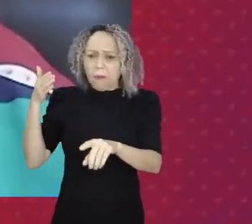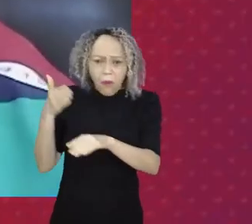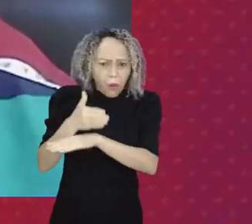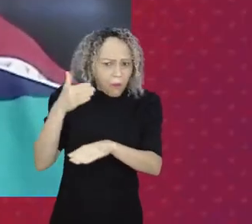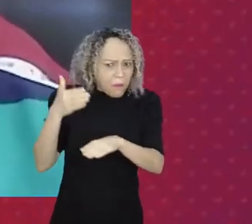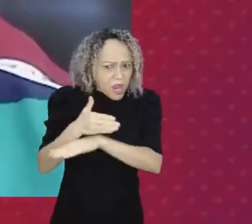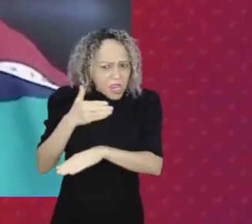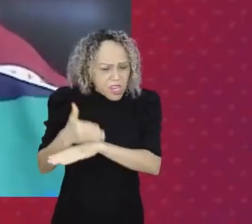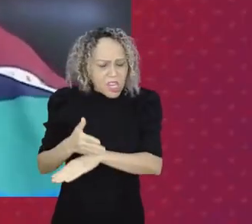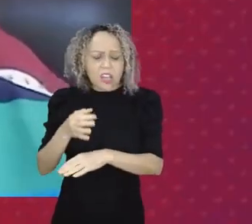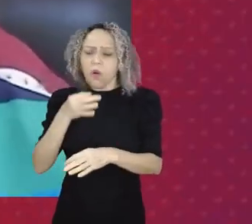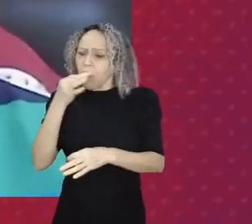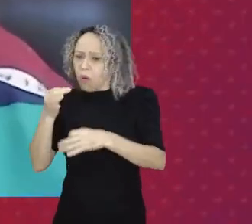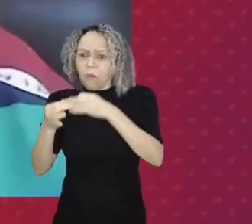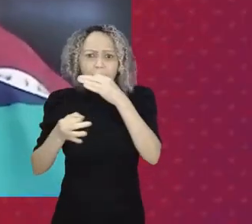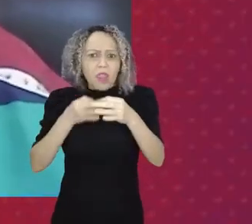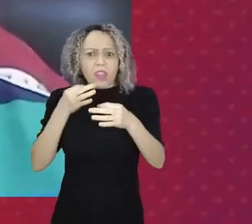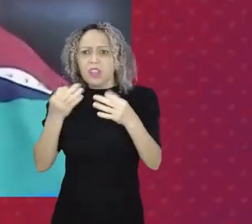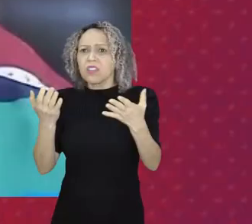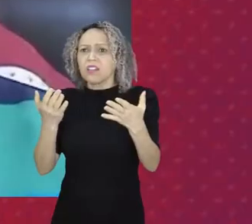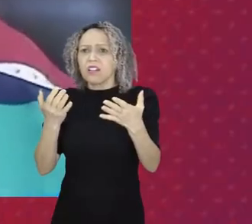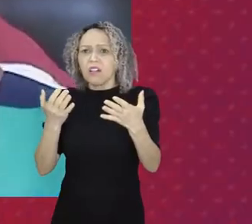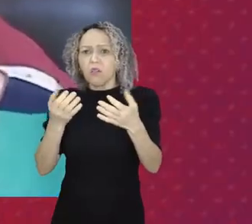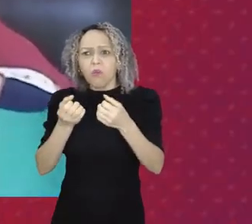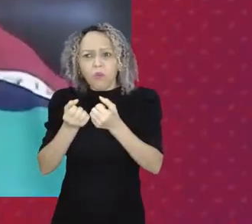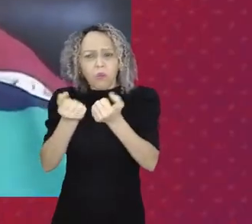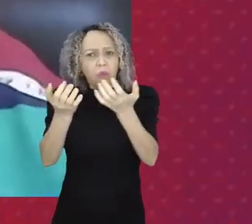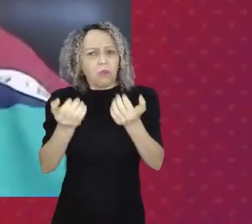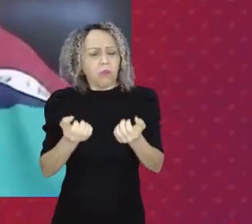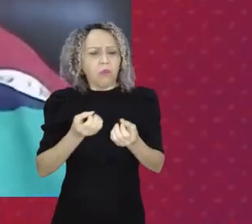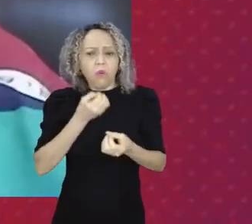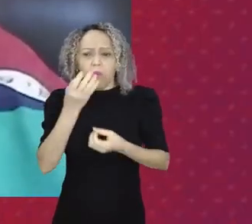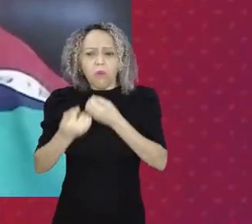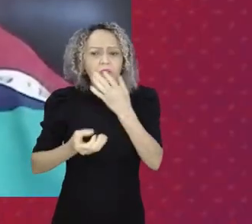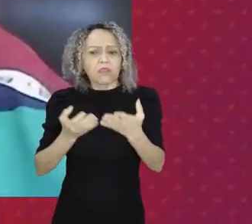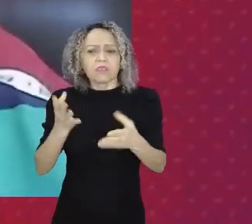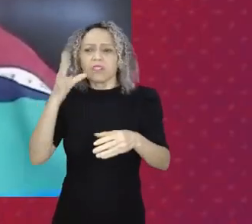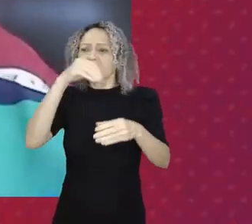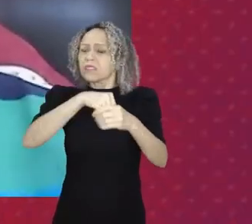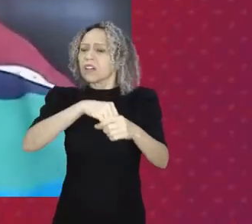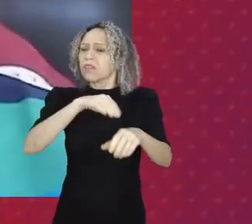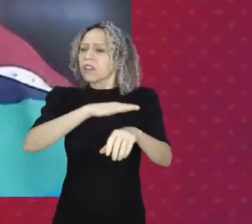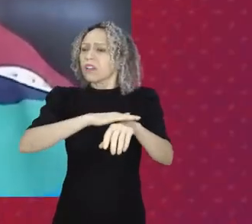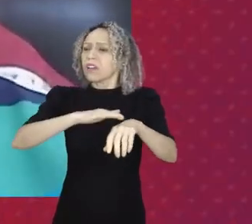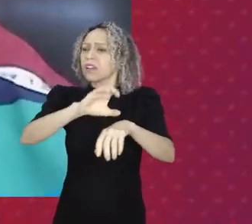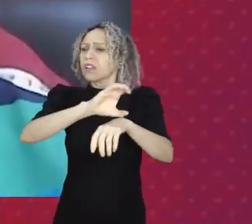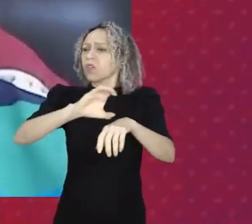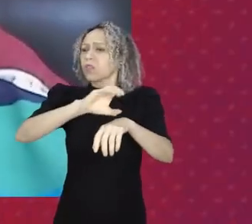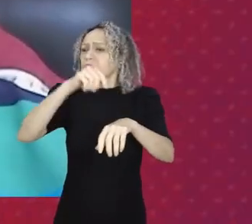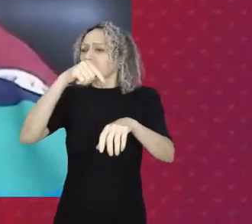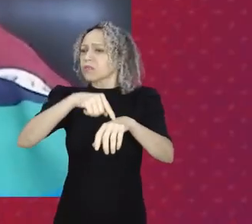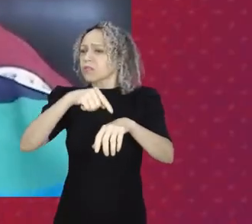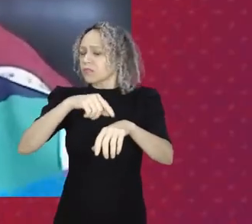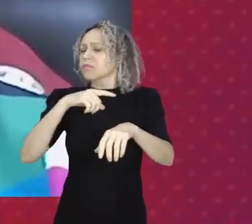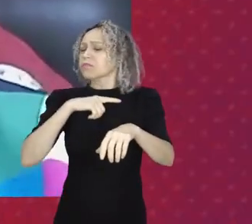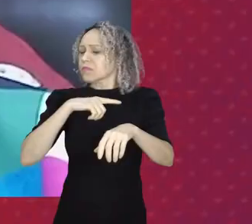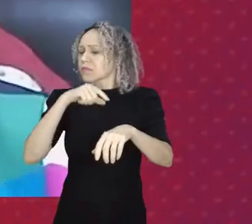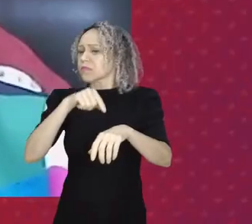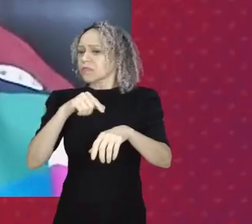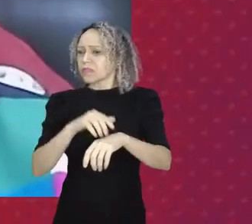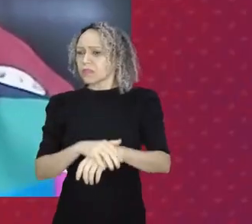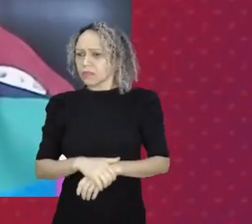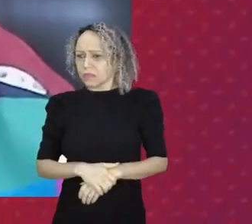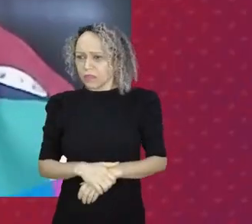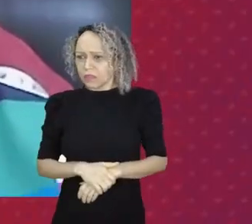dizer o que quer para uma nação, já estava na Constituição. E ainda punia se as mães não pusessem as crianças